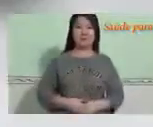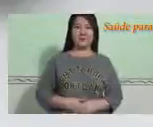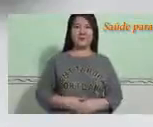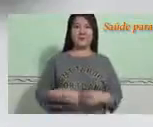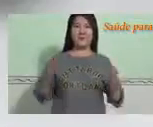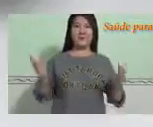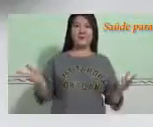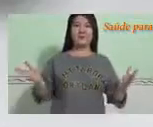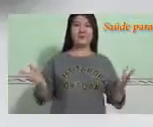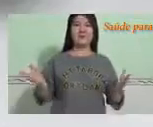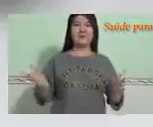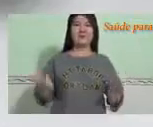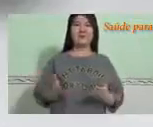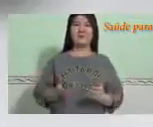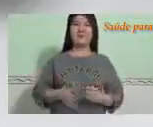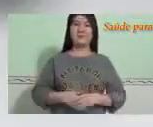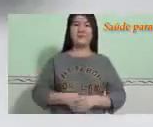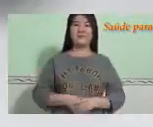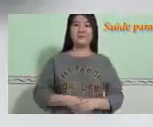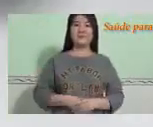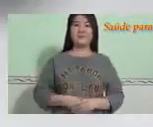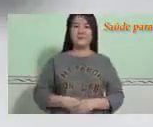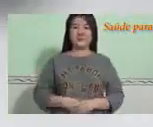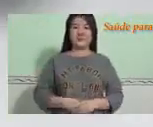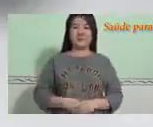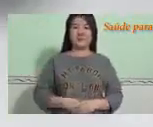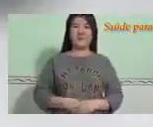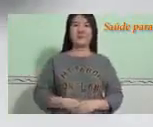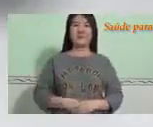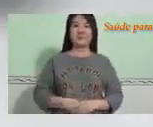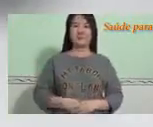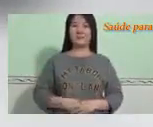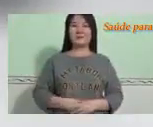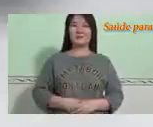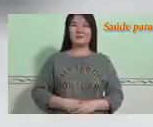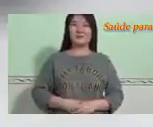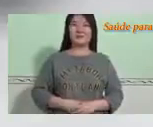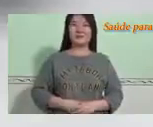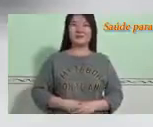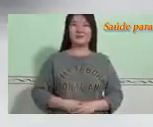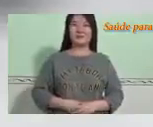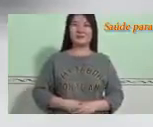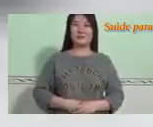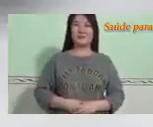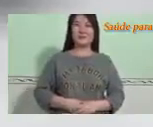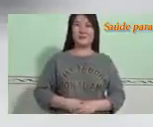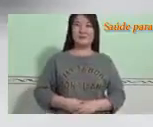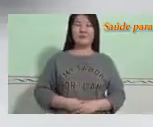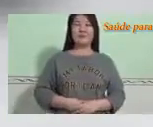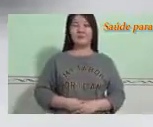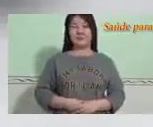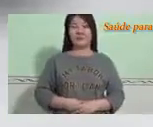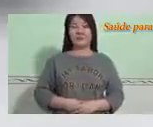SEMSIMOIOSEGURTODASESTASDICASDURANTE é um mês, vírgula, o sono não melhora, vírgula, aconselha-se uma consulta médica, vírgula, pois existem algumas doenças